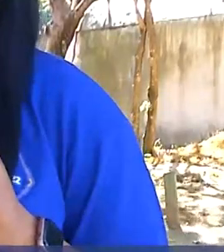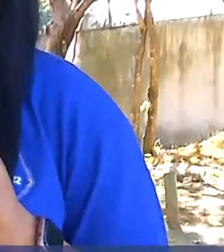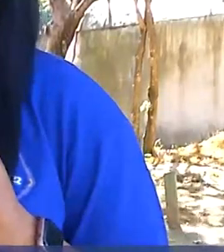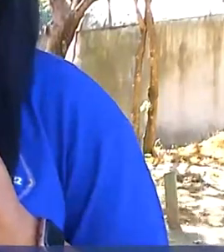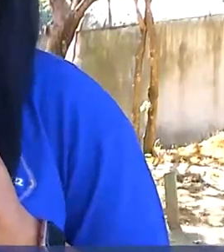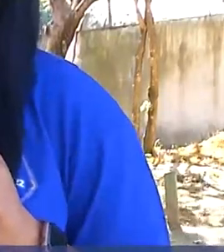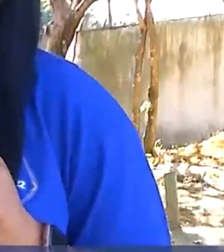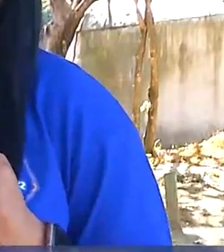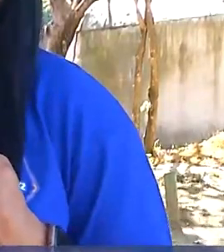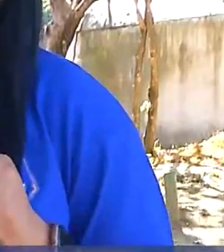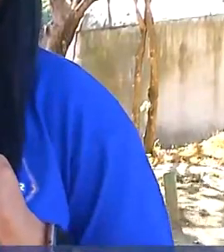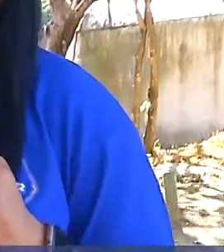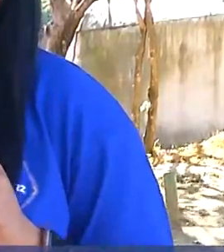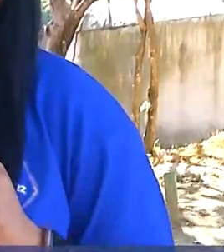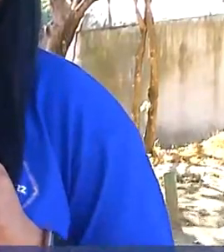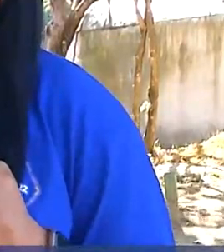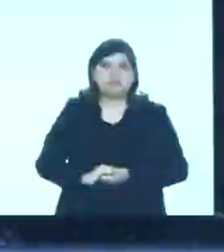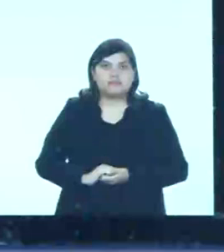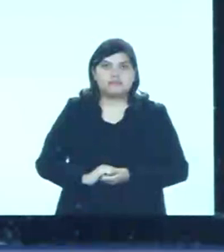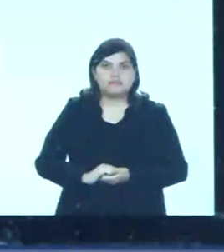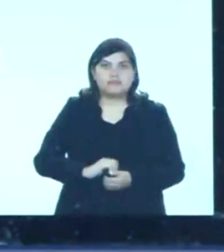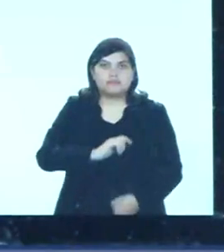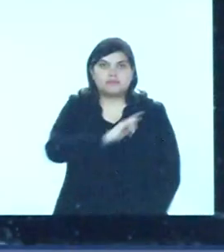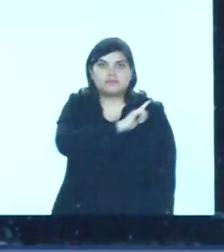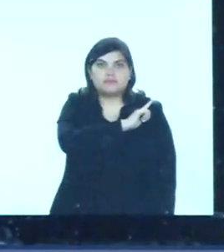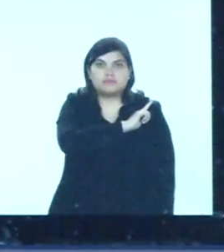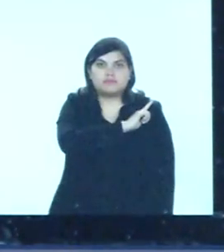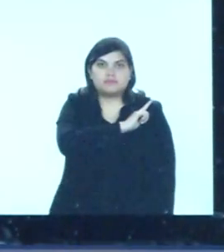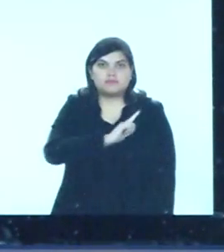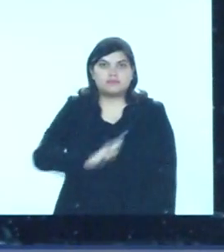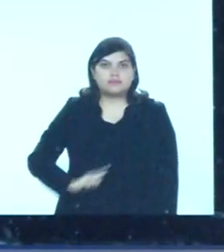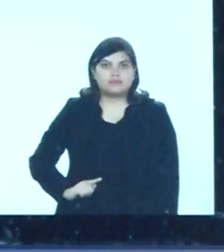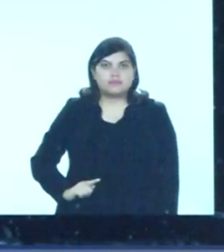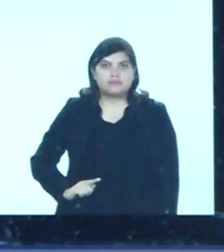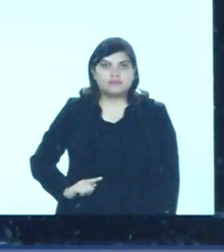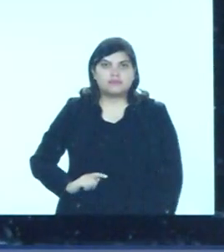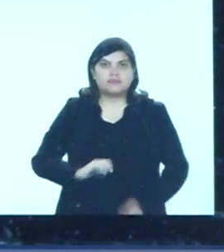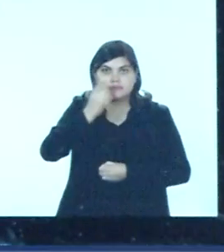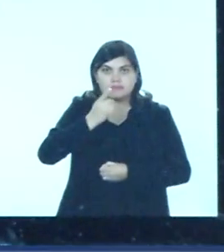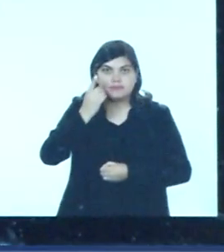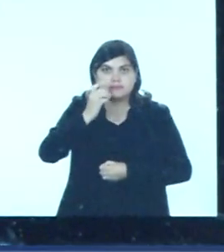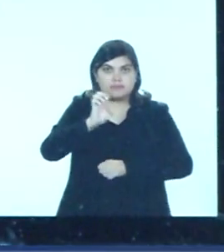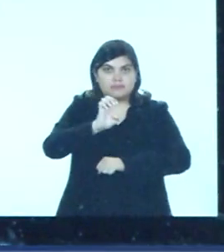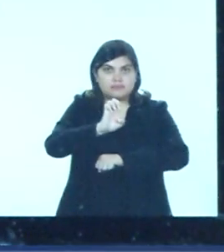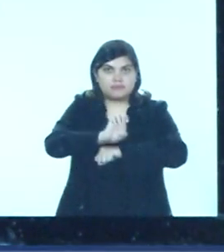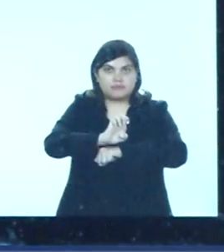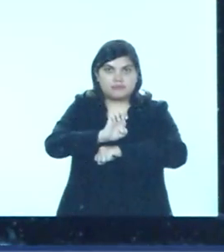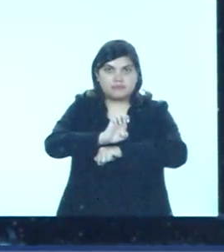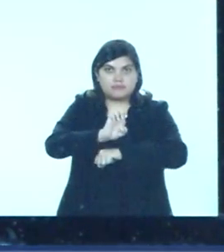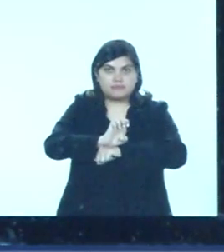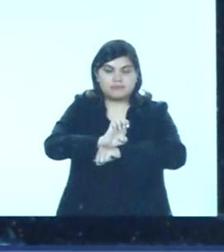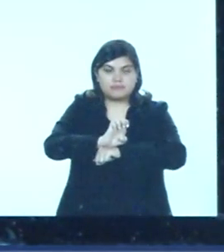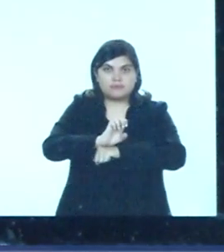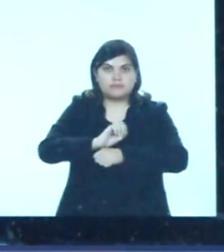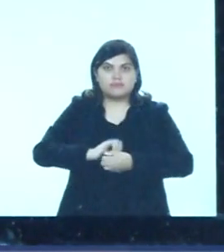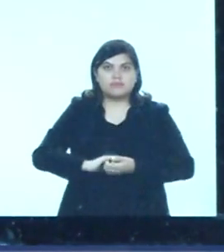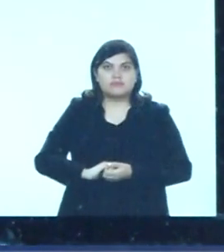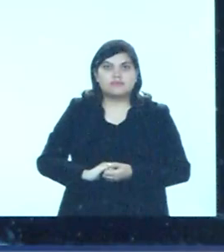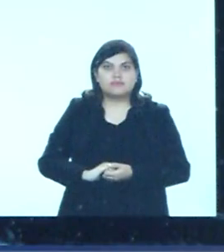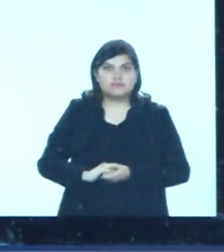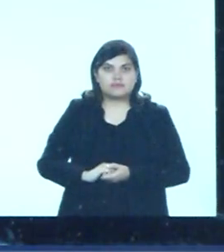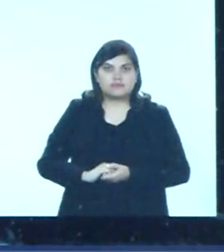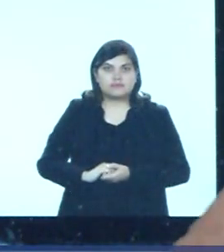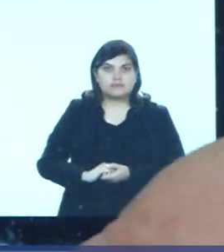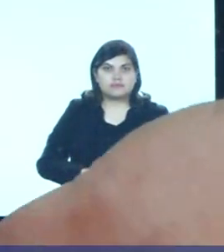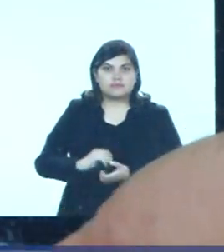oferecido pela justiça eleitoral a urna eletrônica em 2022 ter a legenda em libras